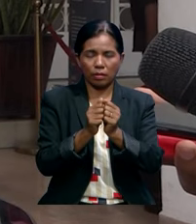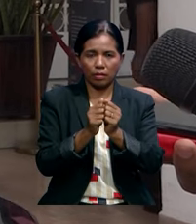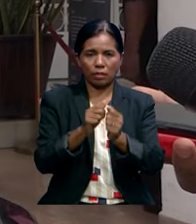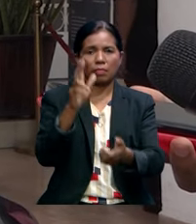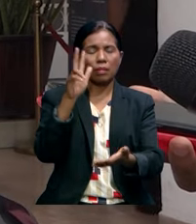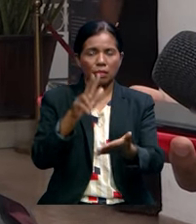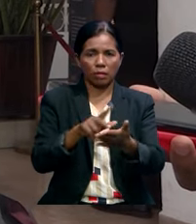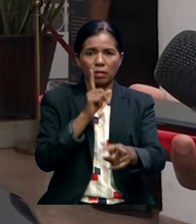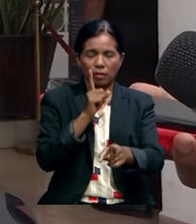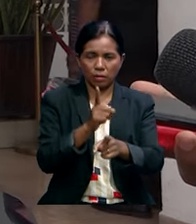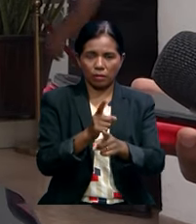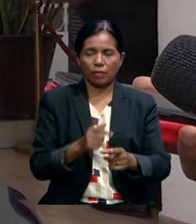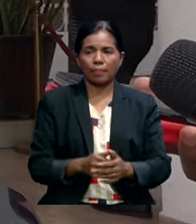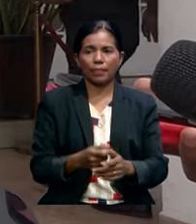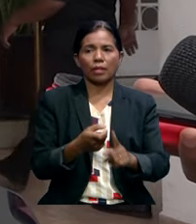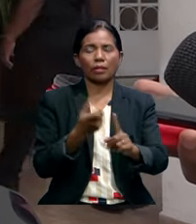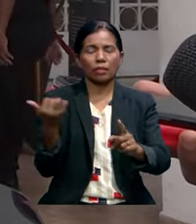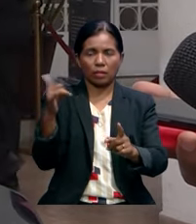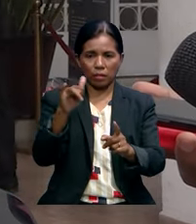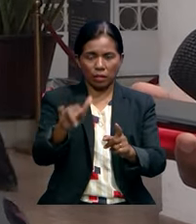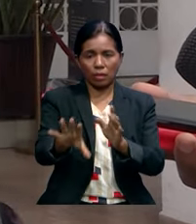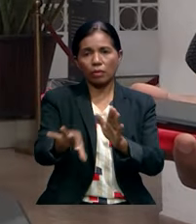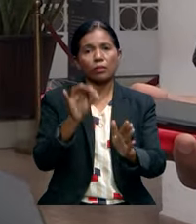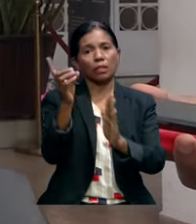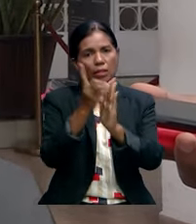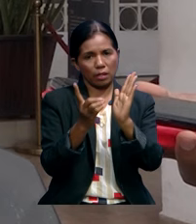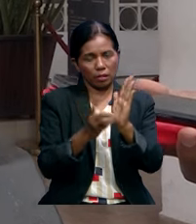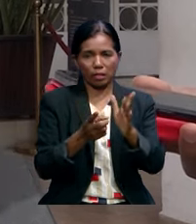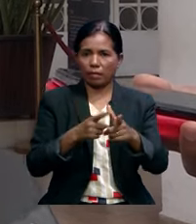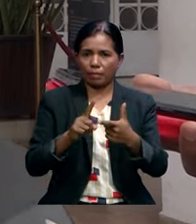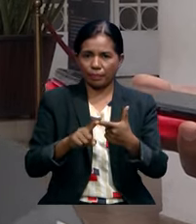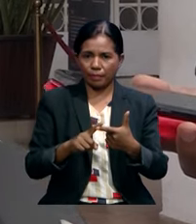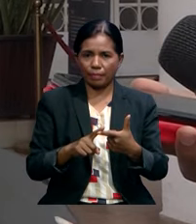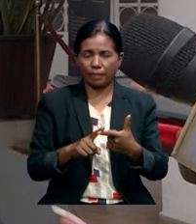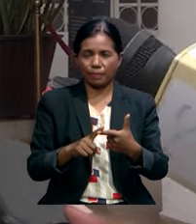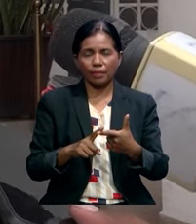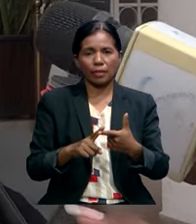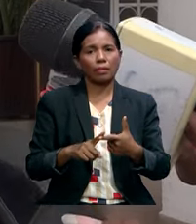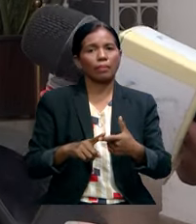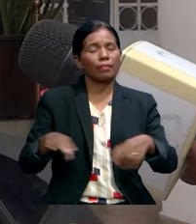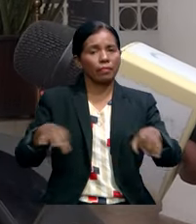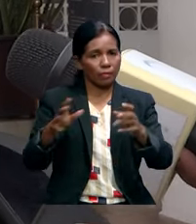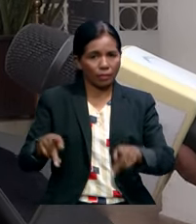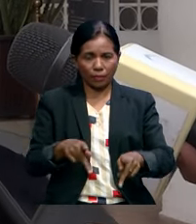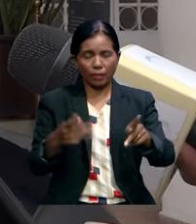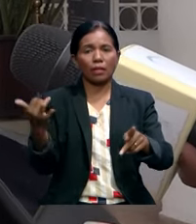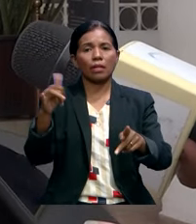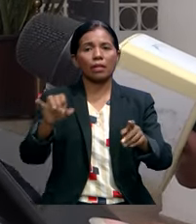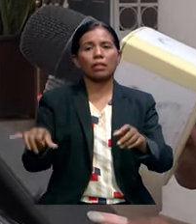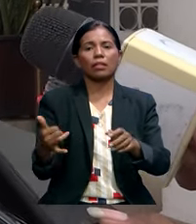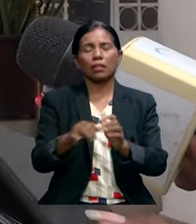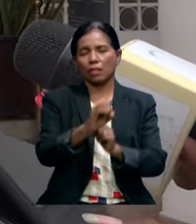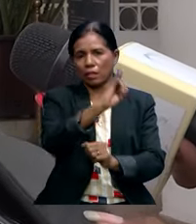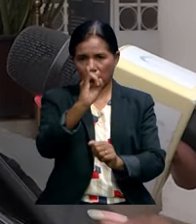correta o se ser levantamento para depois funcionário público ira mak se identifica ona